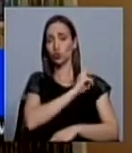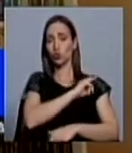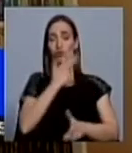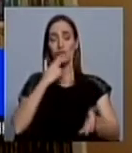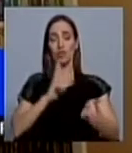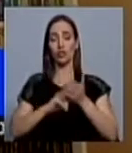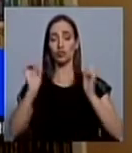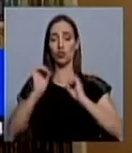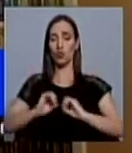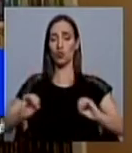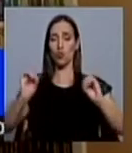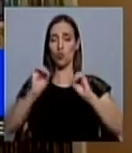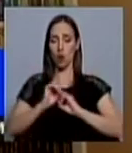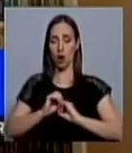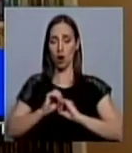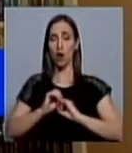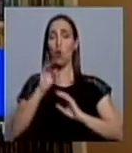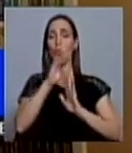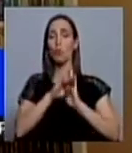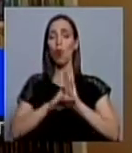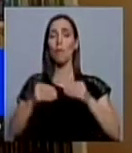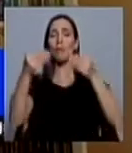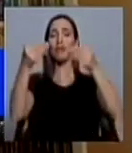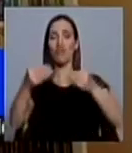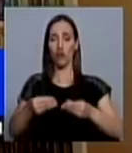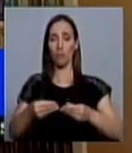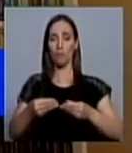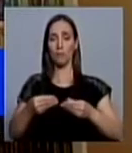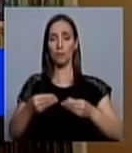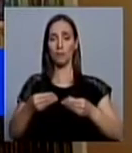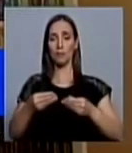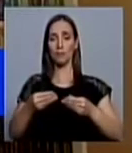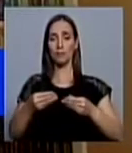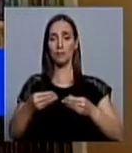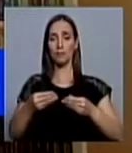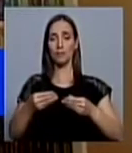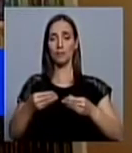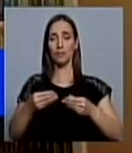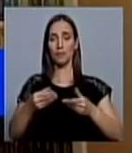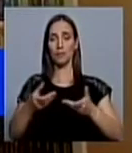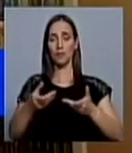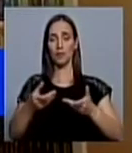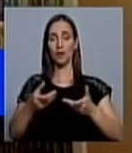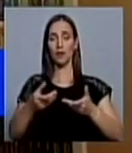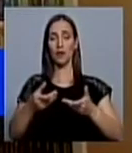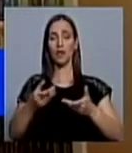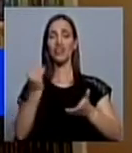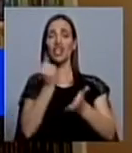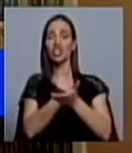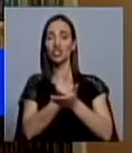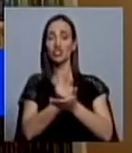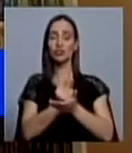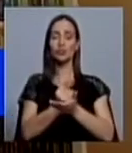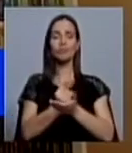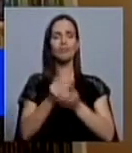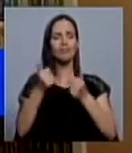efetivos, o software, a plataforma também não é propriamente muito amiga do utilizador e, portanto,